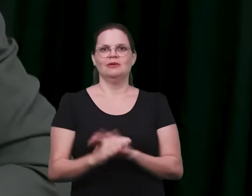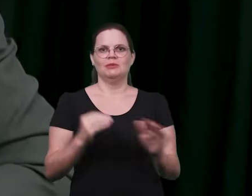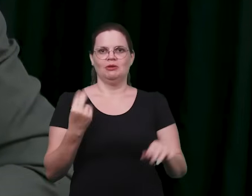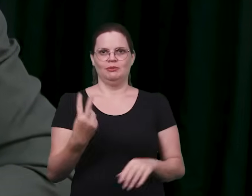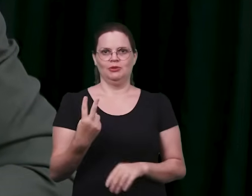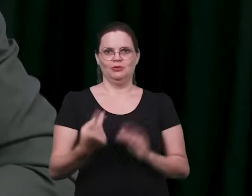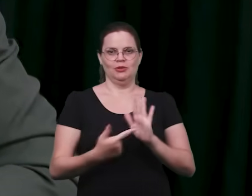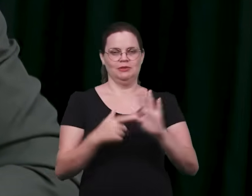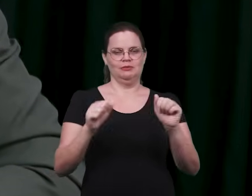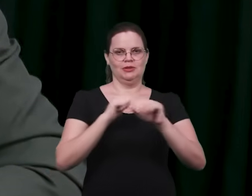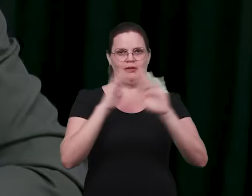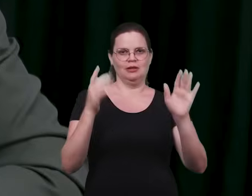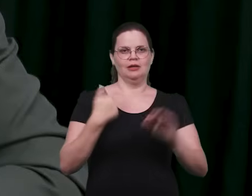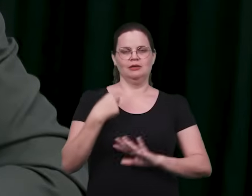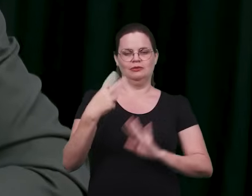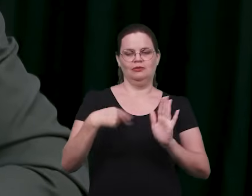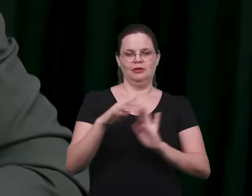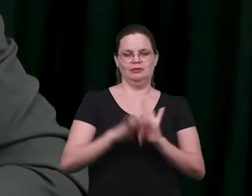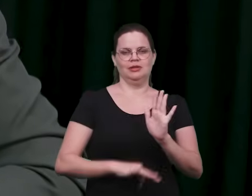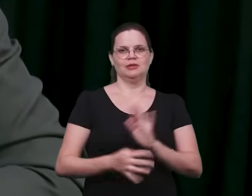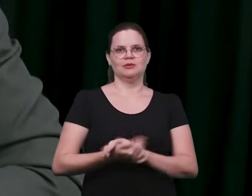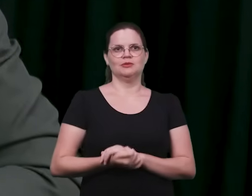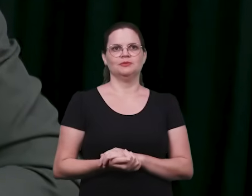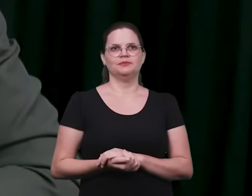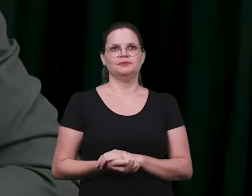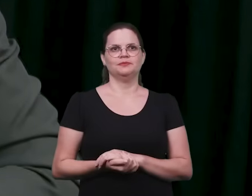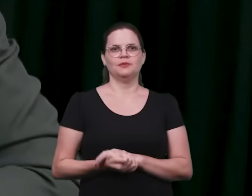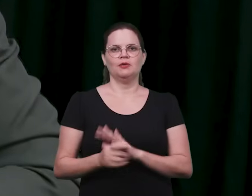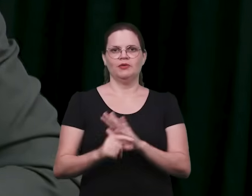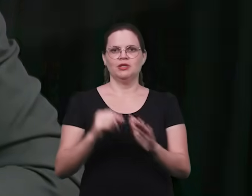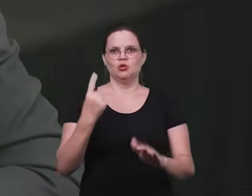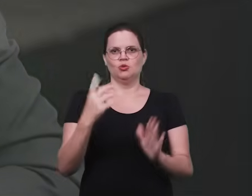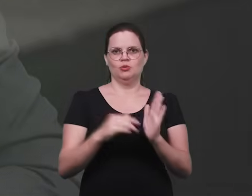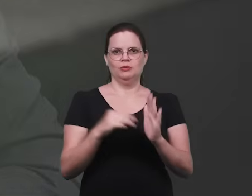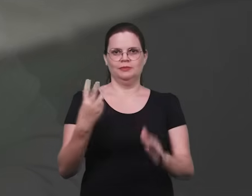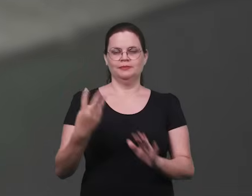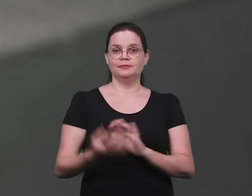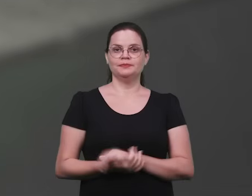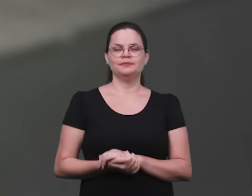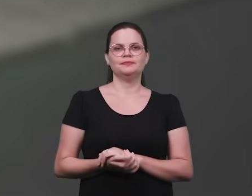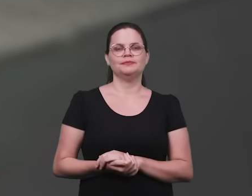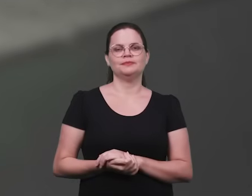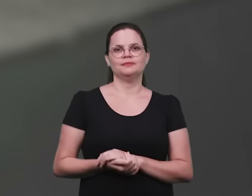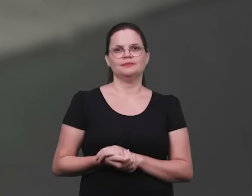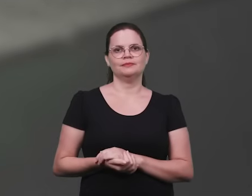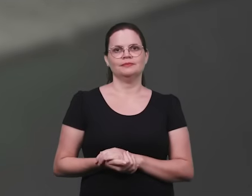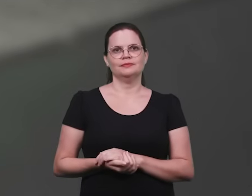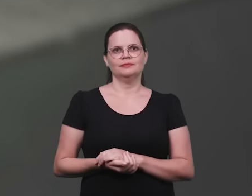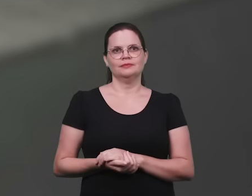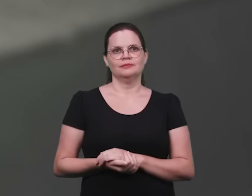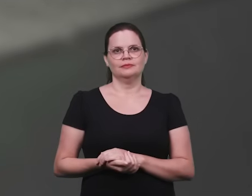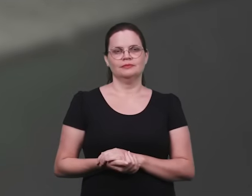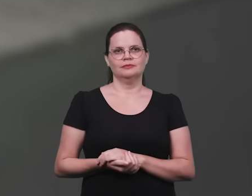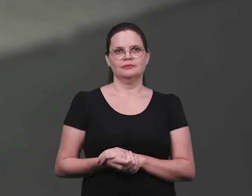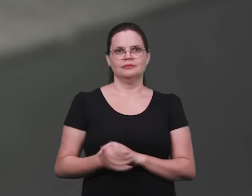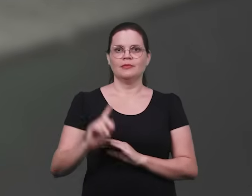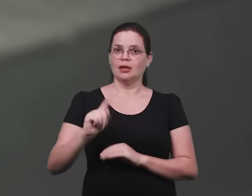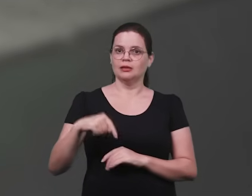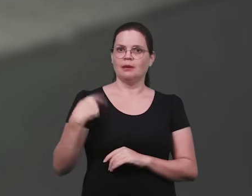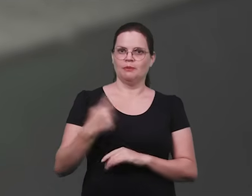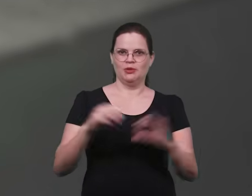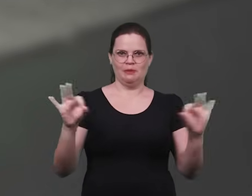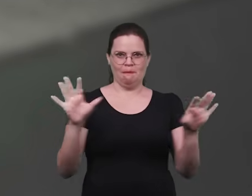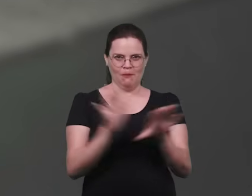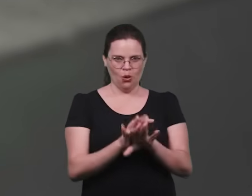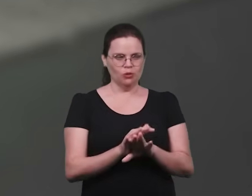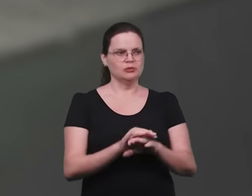ensino interessante aqui. Eu vou ler o primeiro, o segundo e o terceiro versículo. Diz assim: Depois viramo-nos